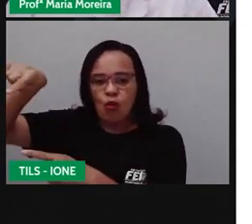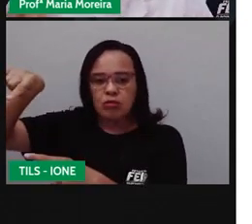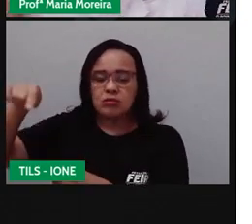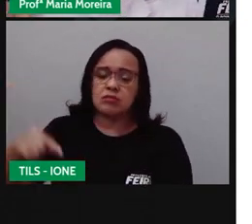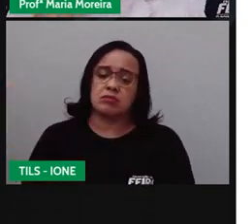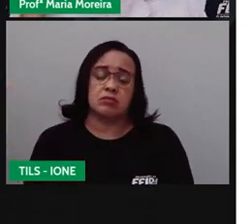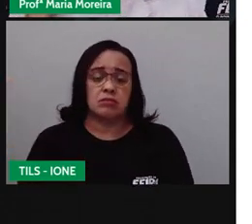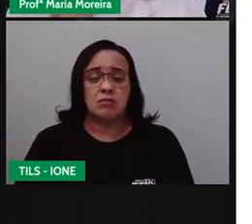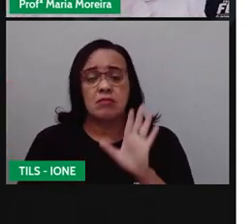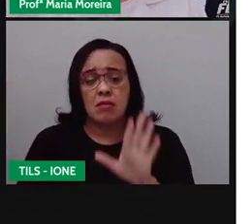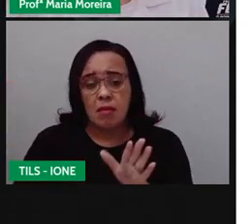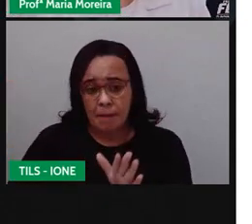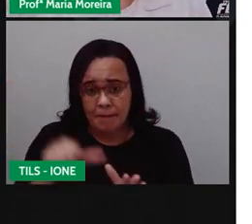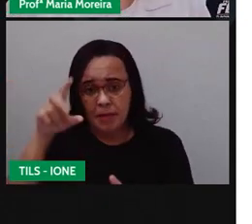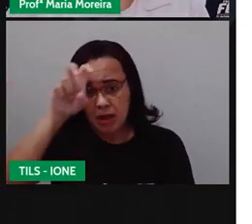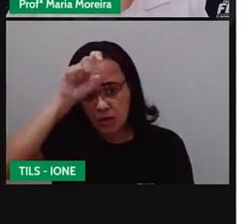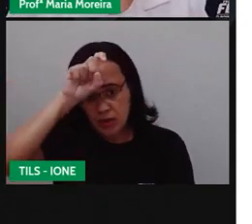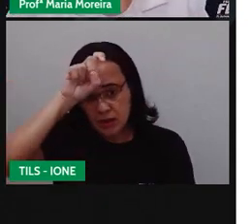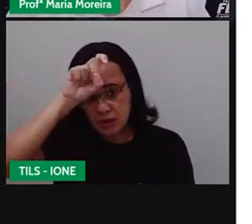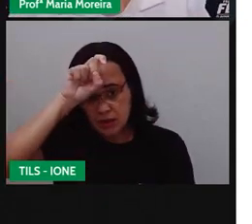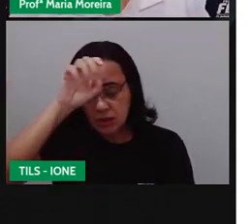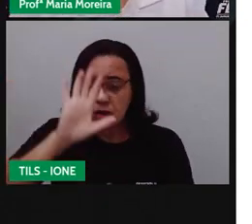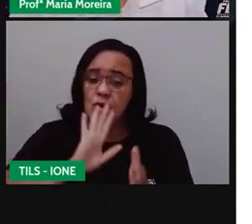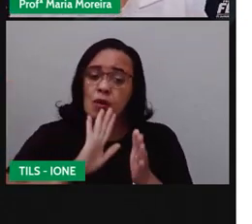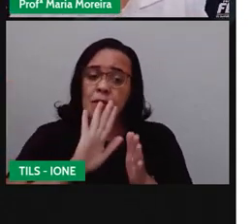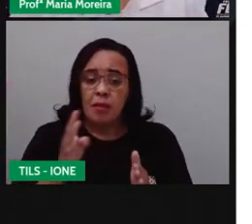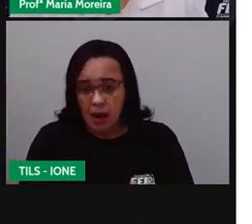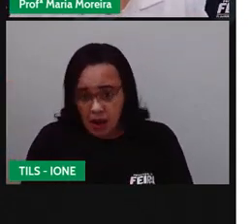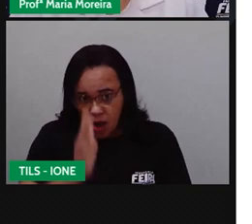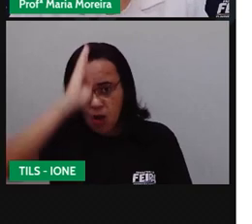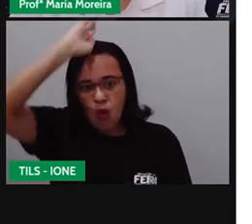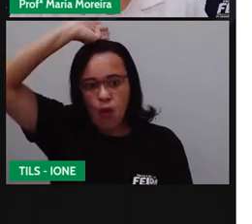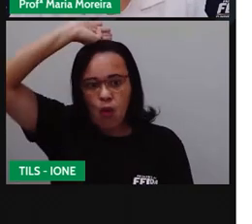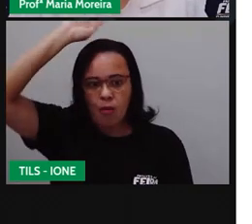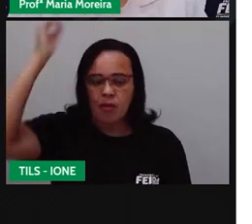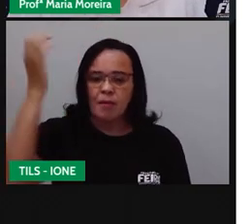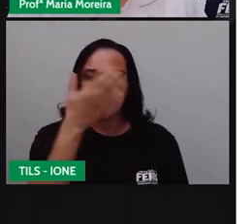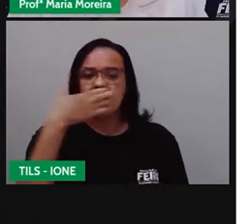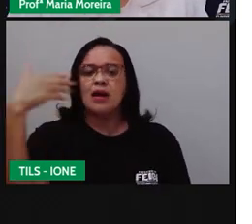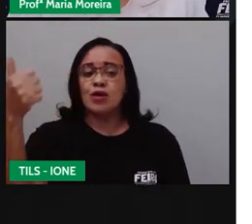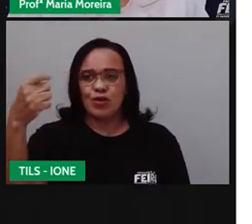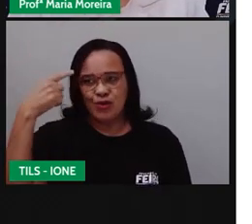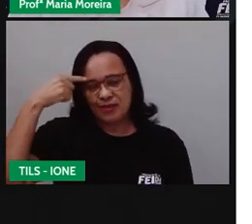a construir, mas Roma melhorou essa ideia.